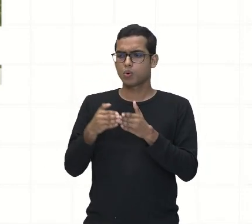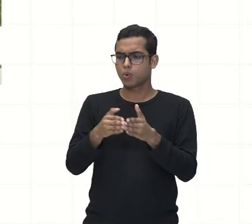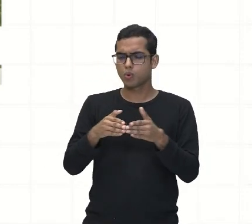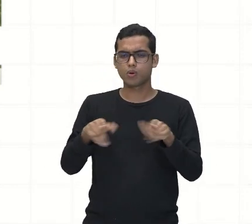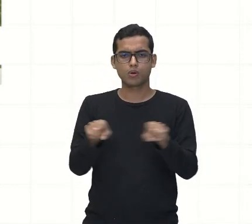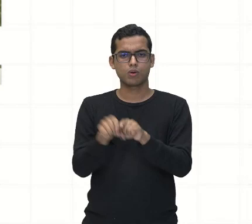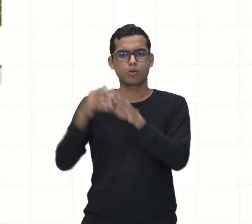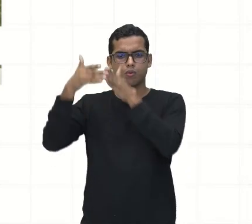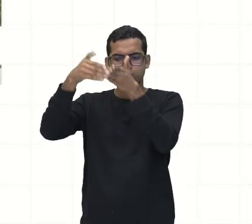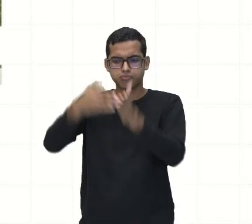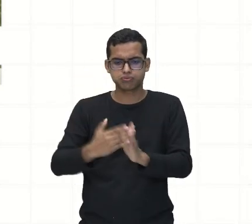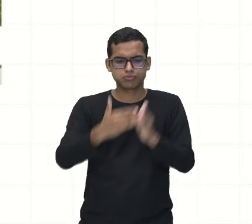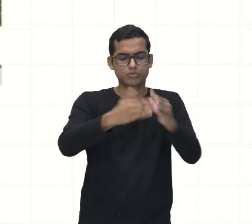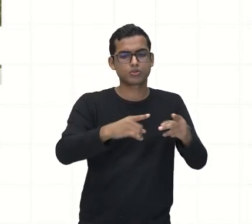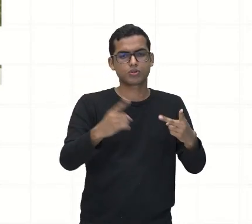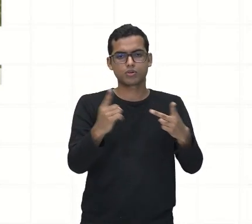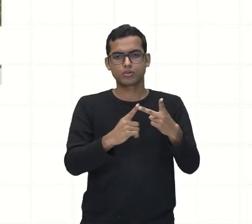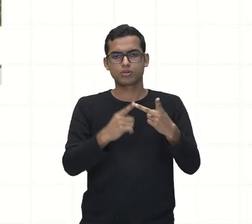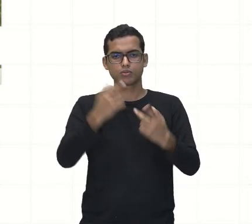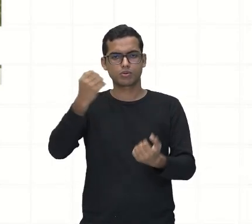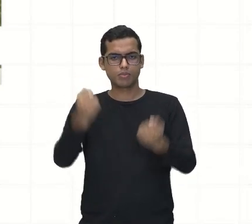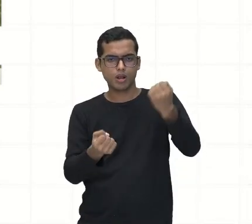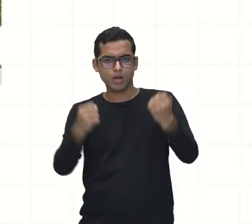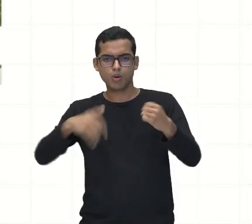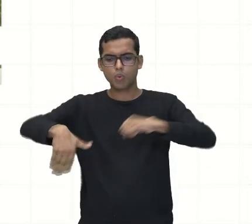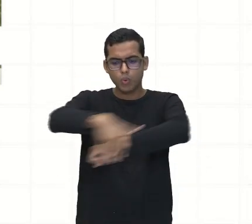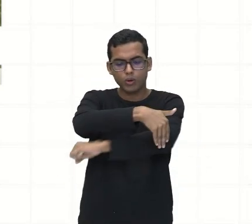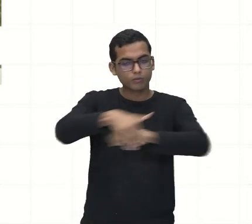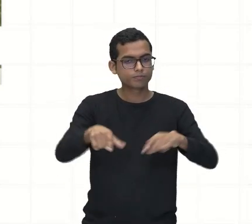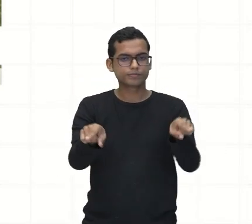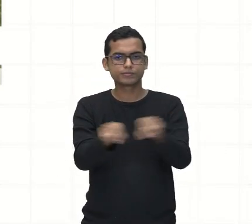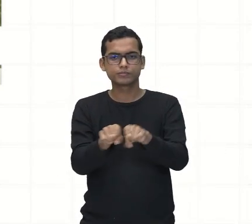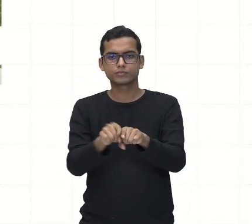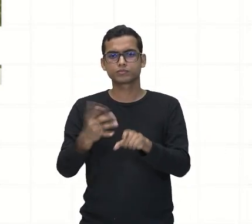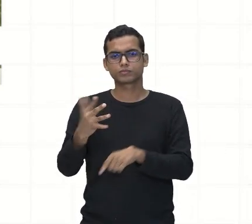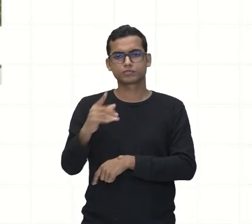vistorias, revistas, que é em torno de